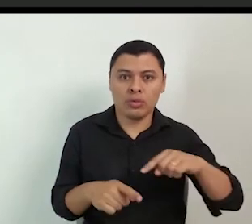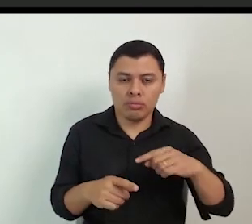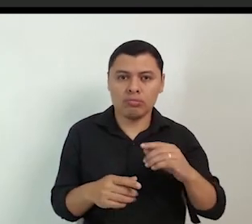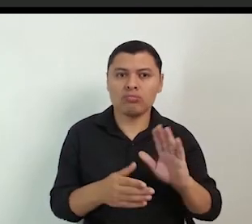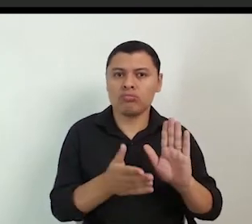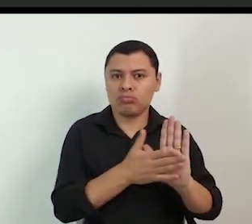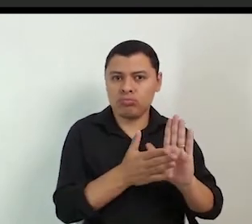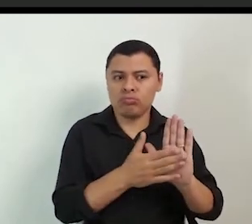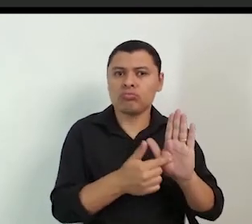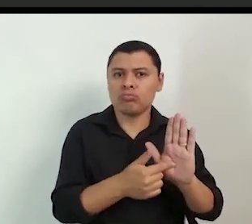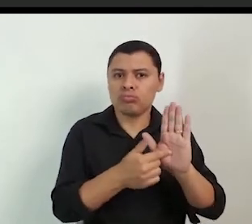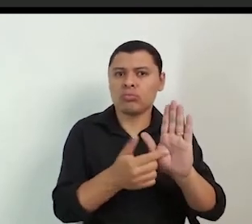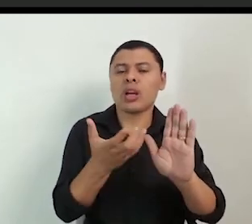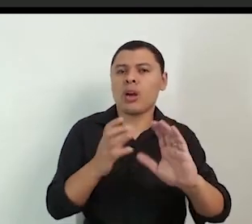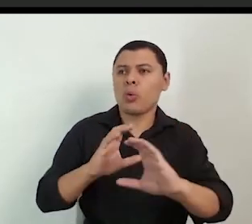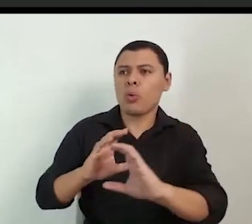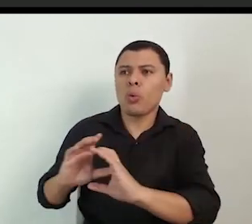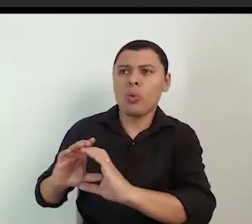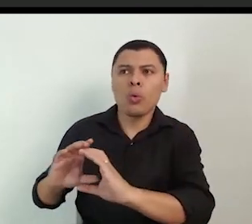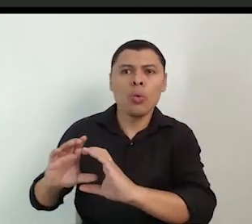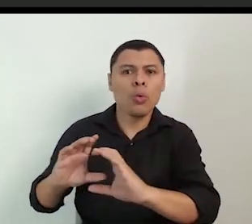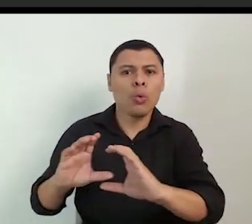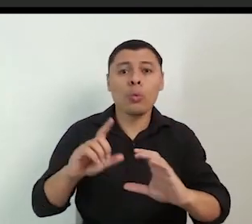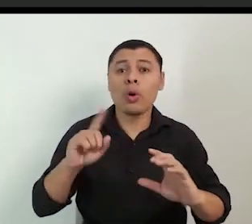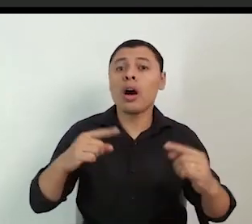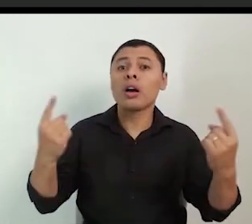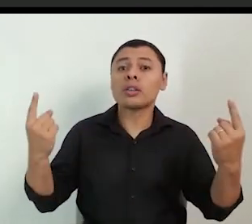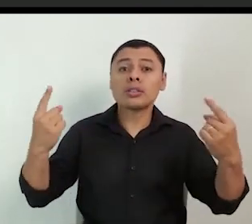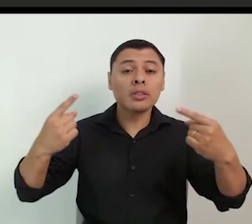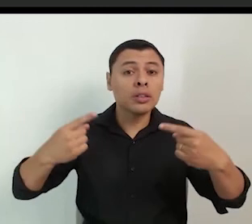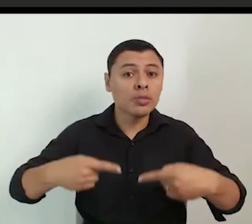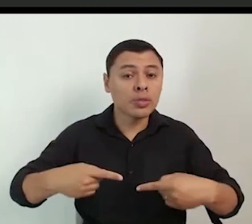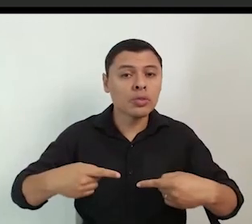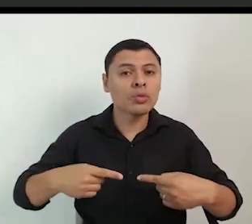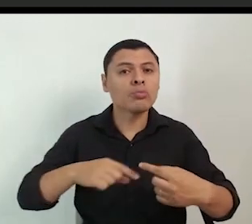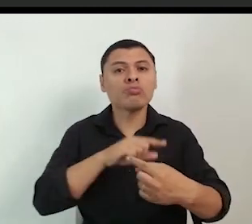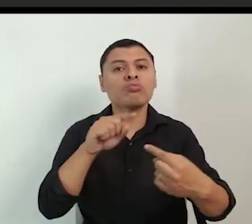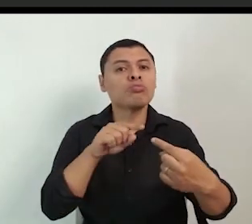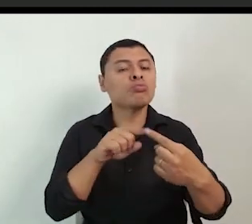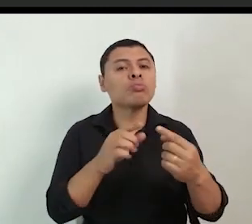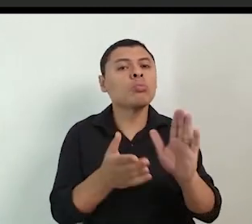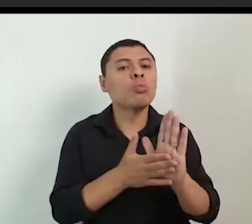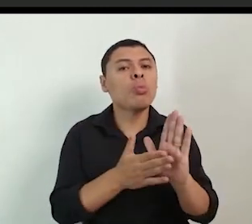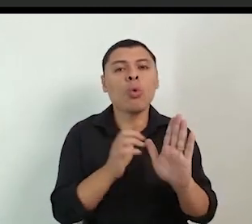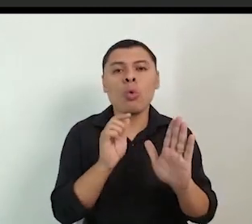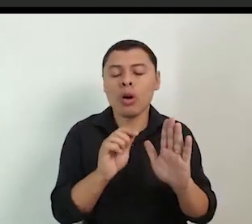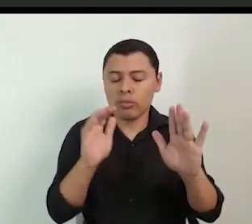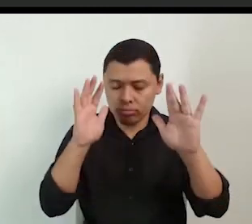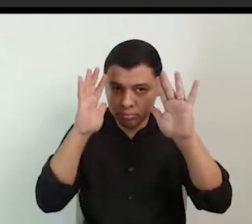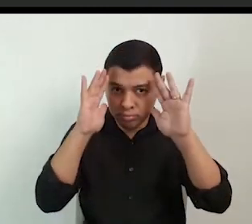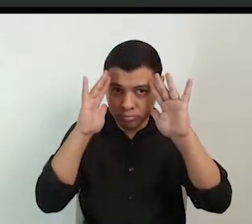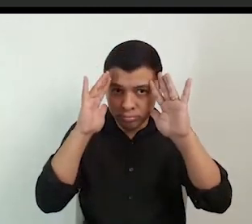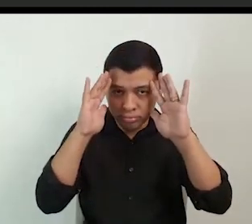propondo essa comunicação, é um desafio, é um propósito de que nós reflitamos sobre todo o